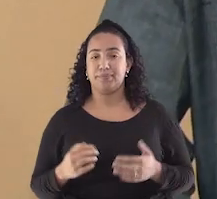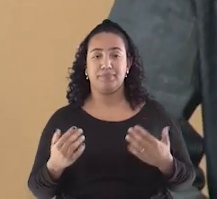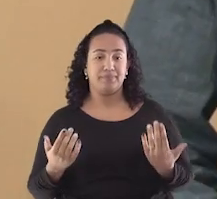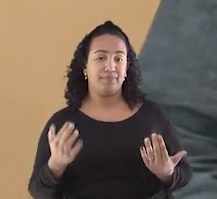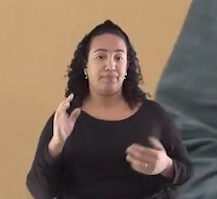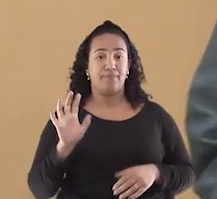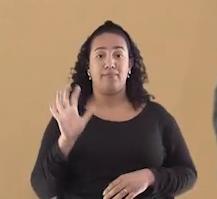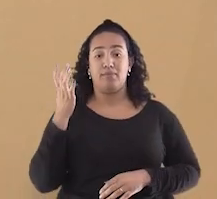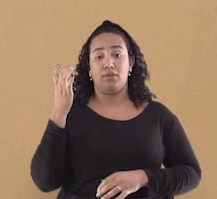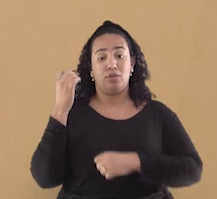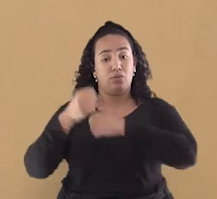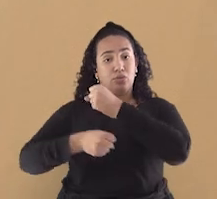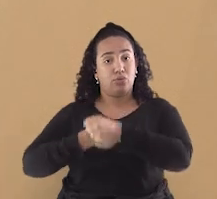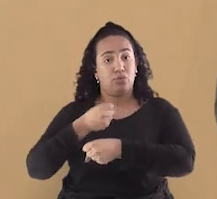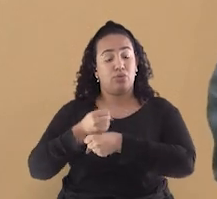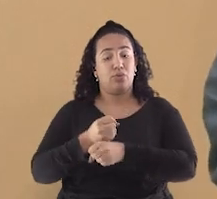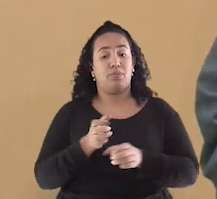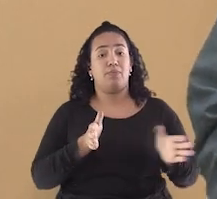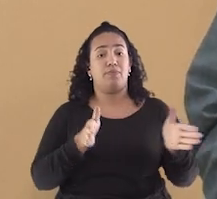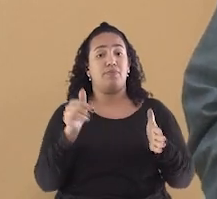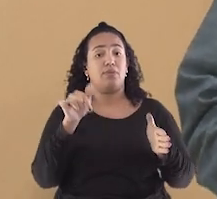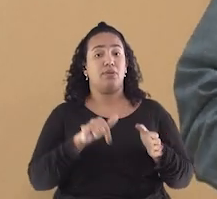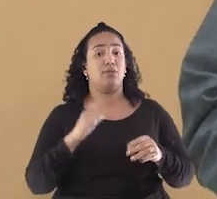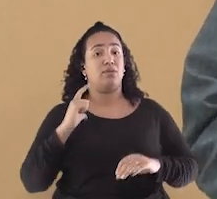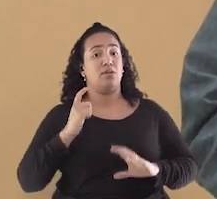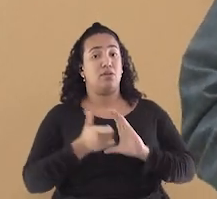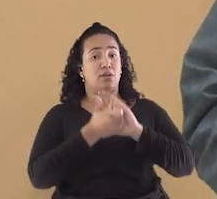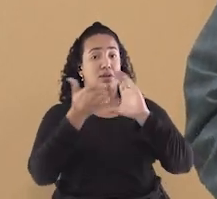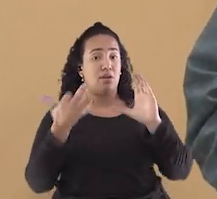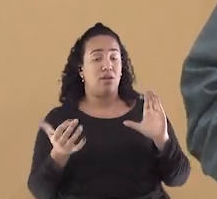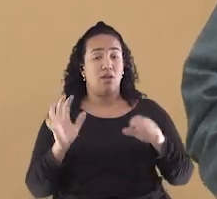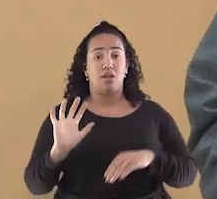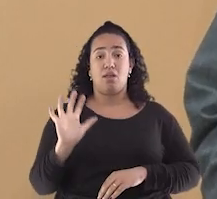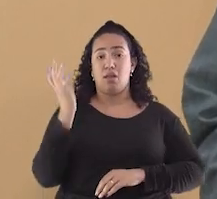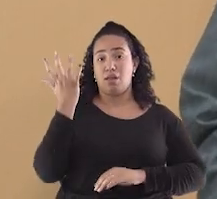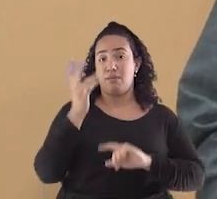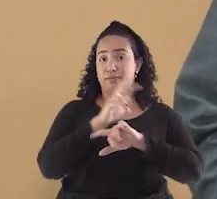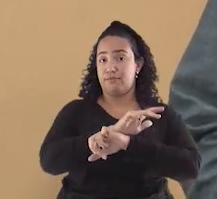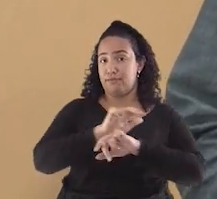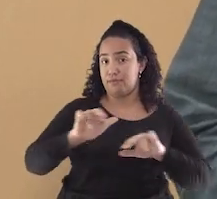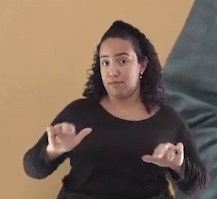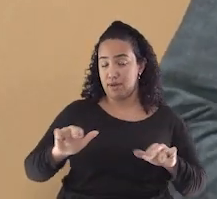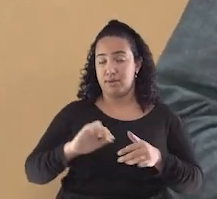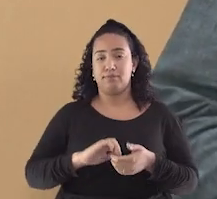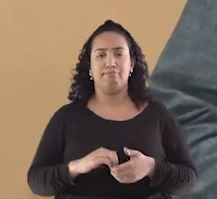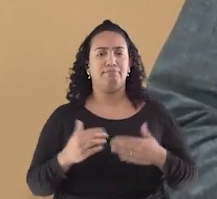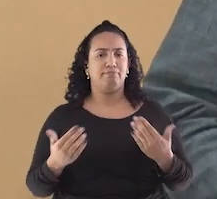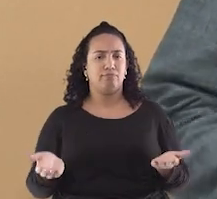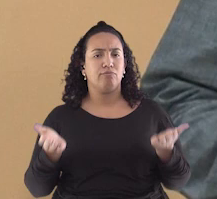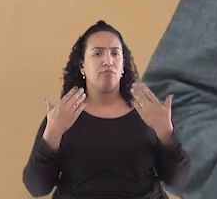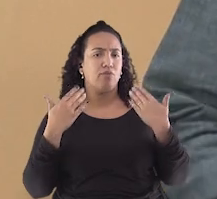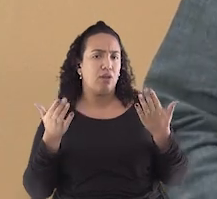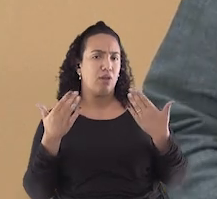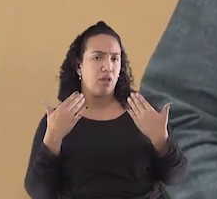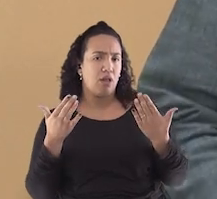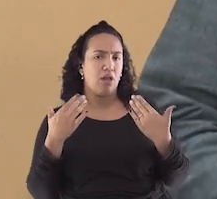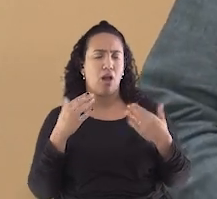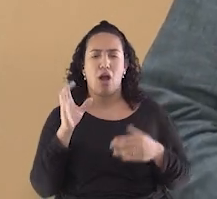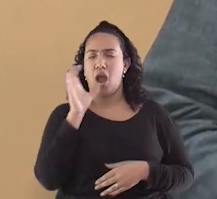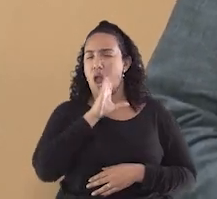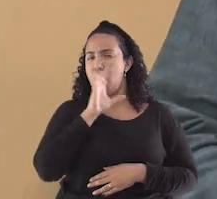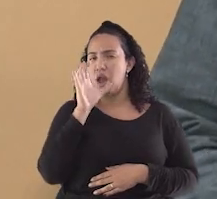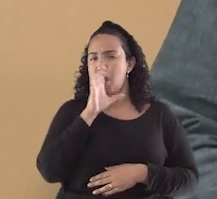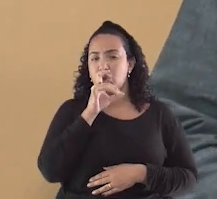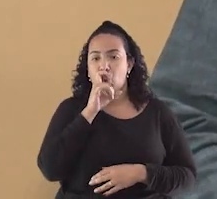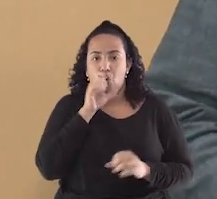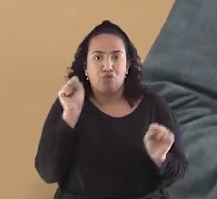As estações do ano são períodos anuais que possuem diferentes características climáticas. Enquanto o verão é a estação do calor, o inverno